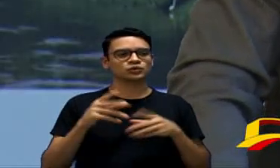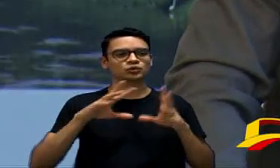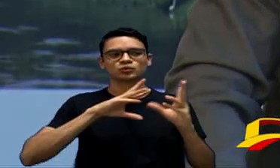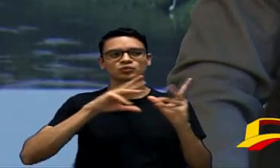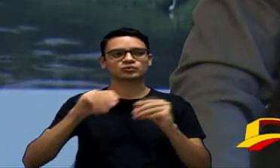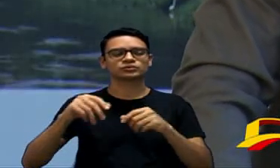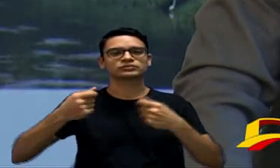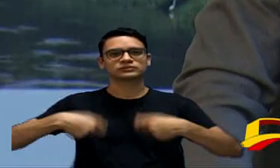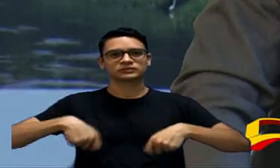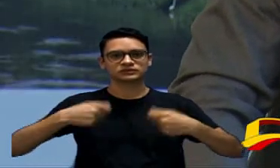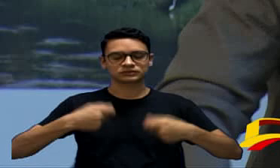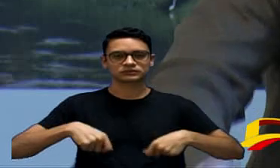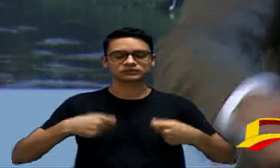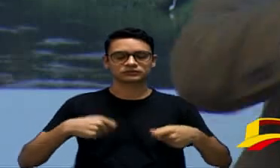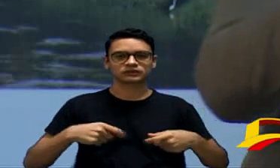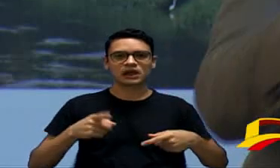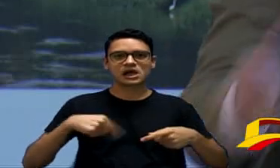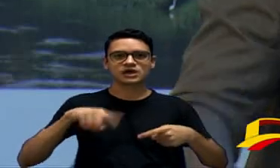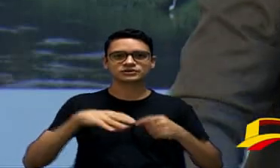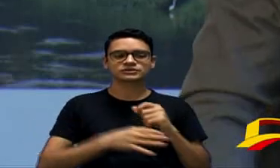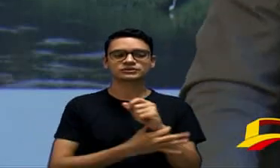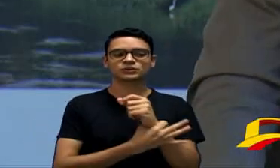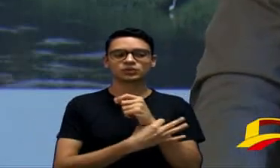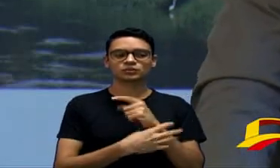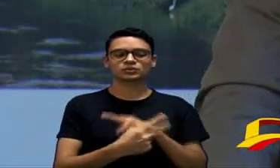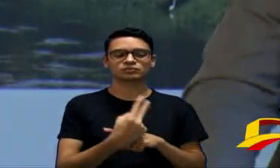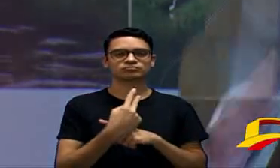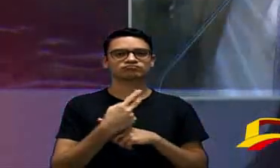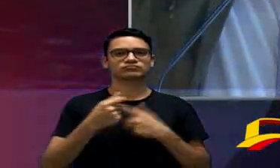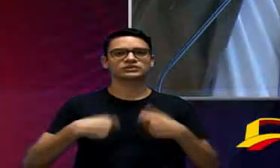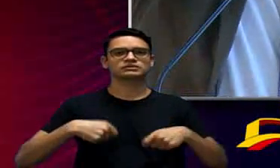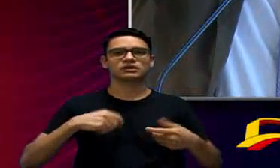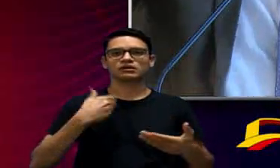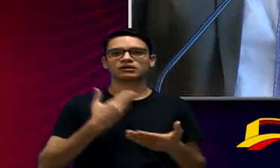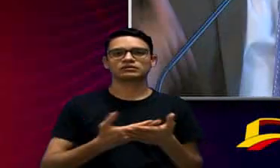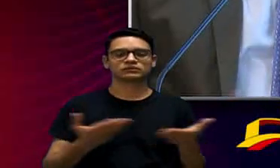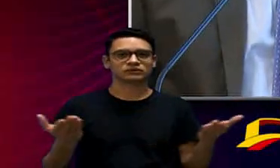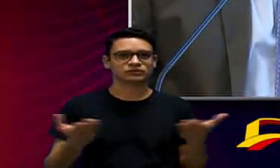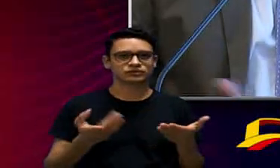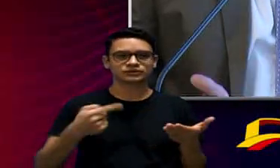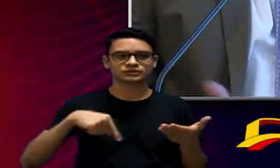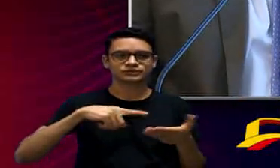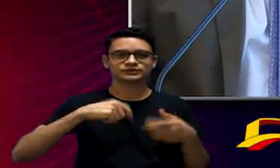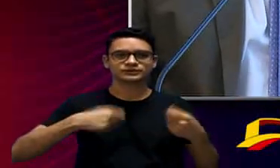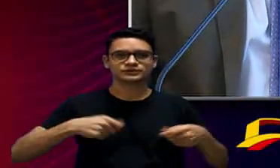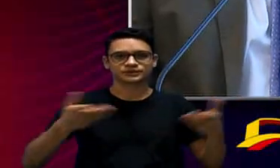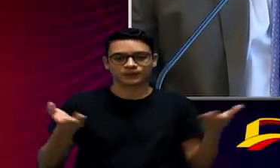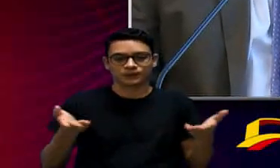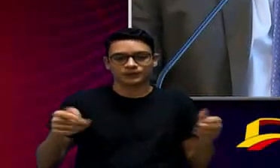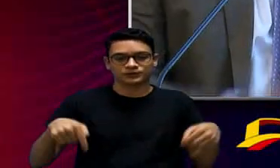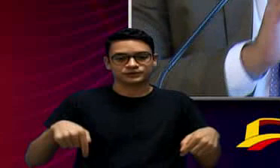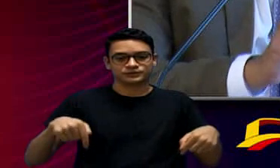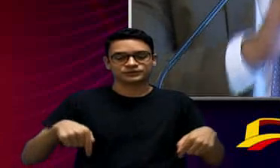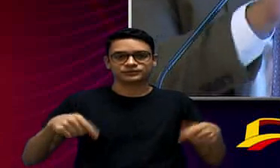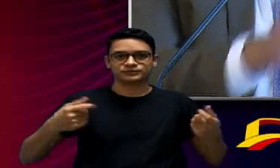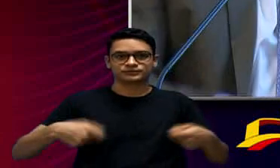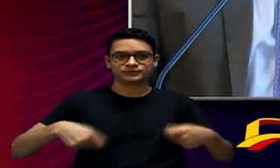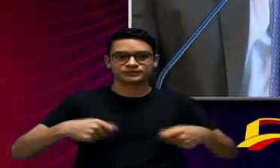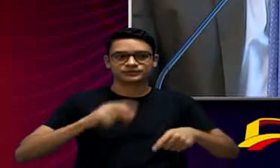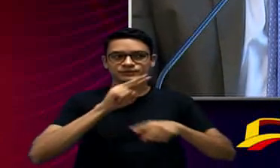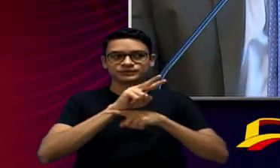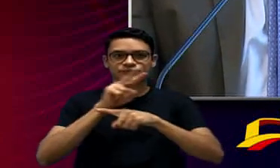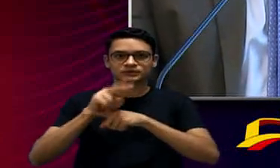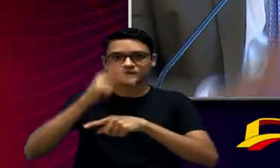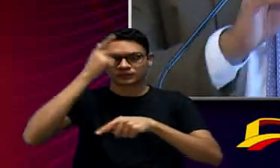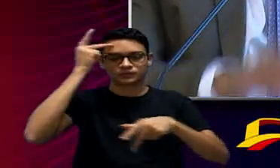até. Esse mas é do meu precisamos, tempo. A segurança é necessária. Então, até hoje, não precisamos de segurança hoje. Precisamos da segurança, não só nós,